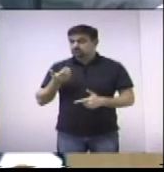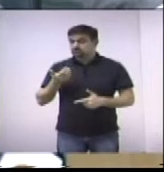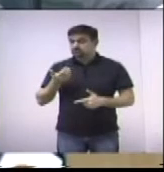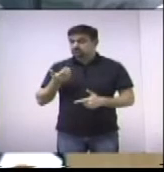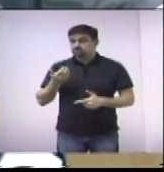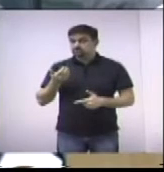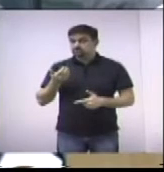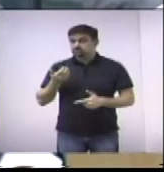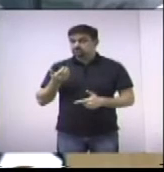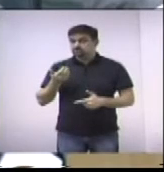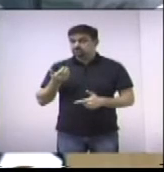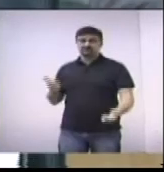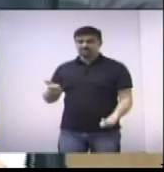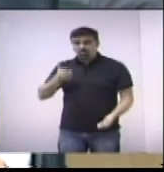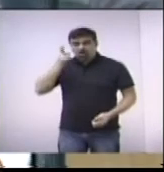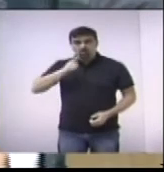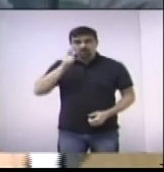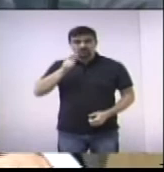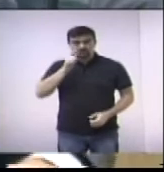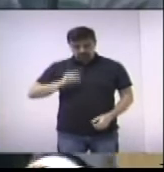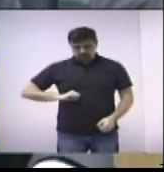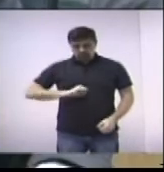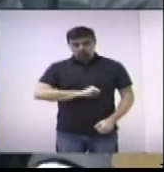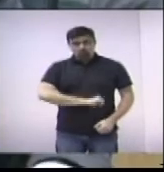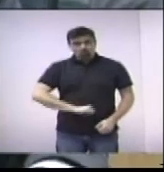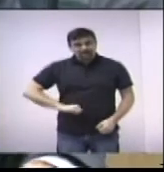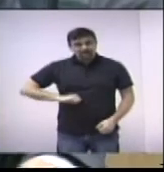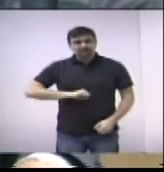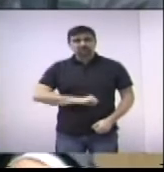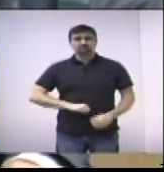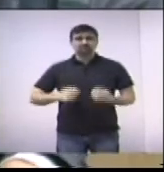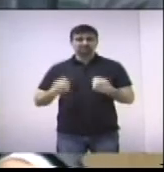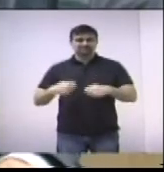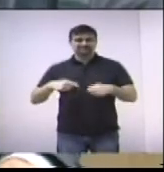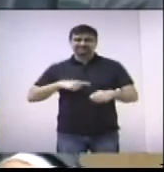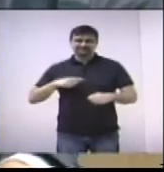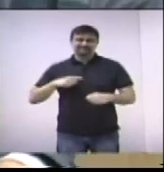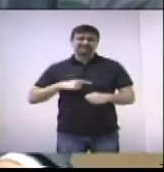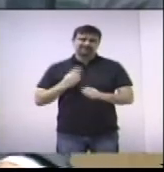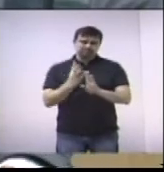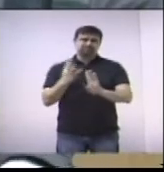essa fila e que o nosso munícipe possa ser atendido na questão da saúde.